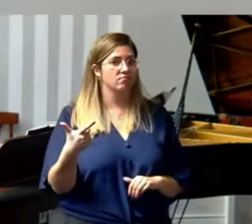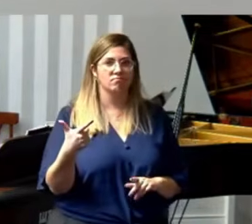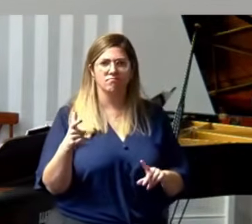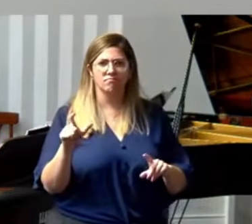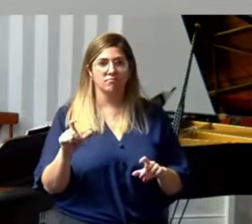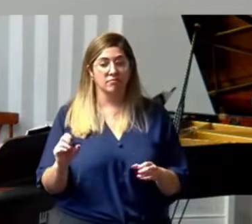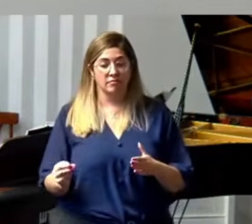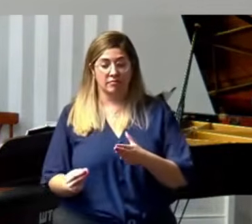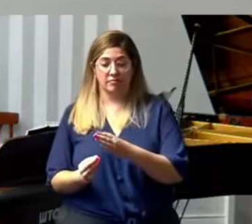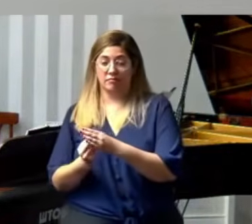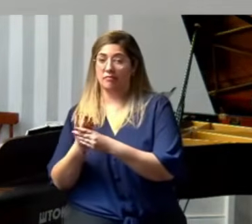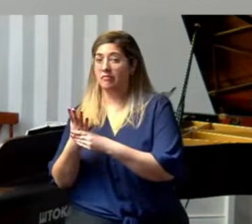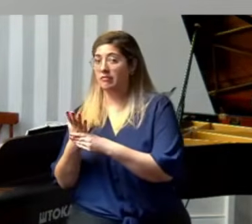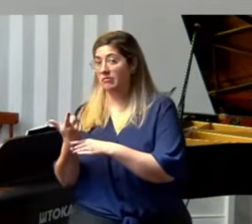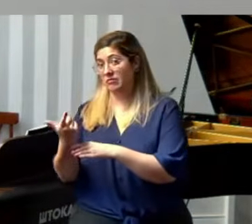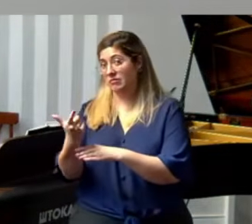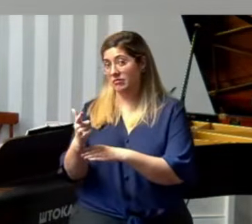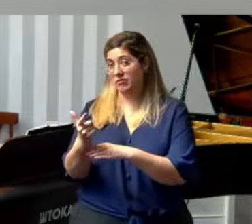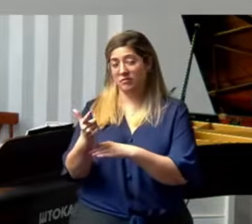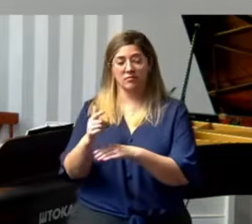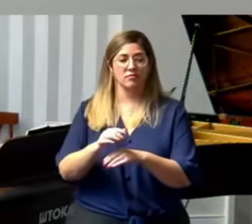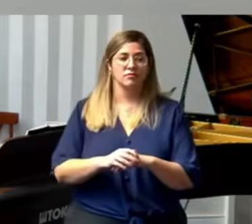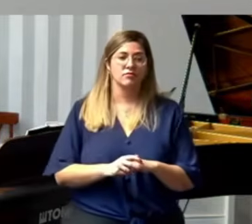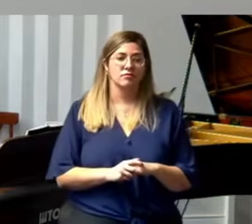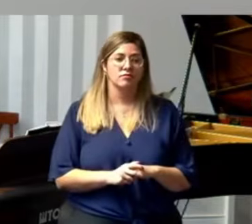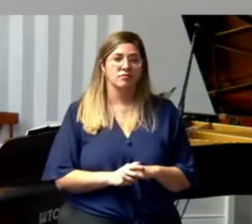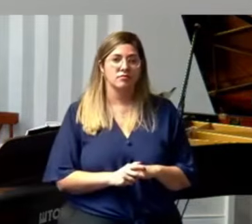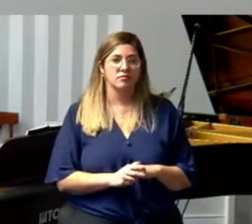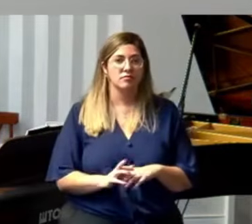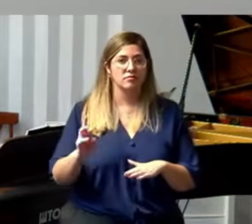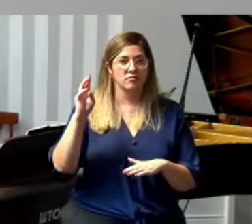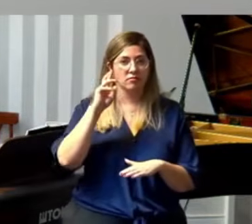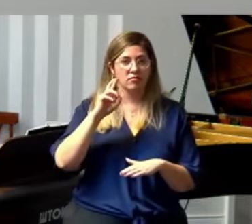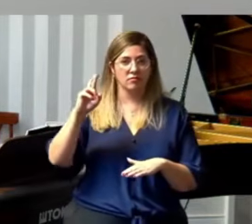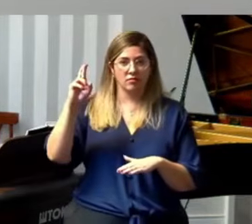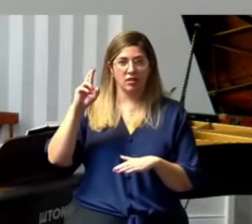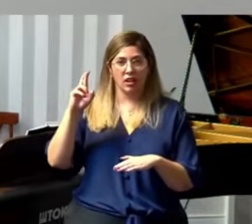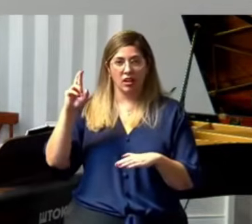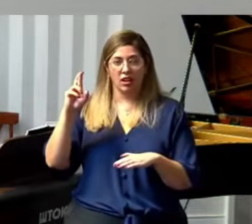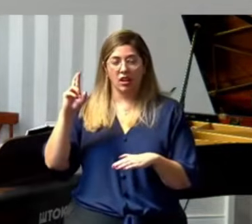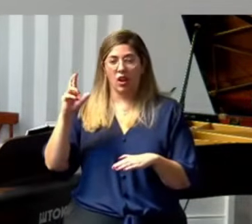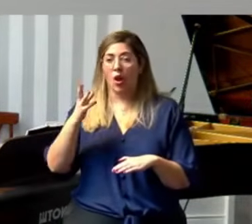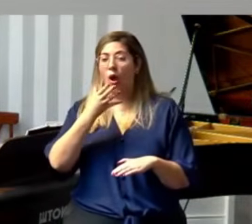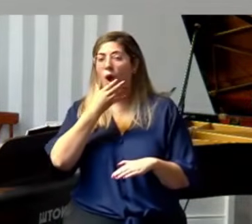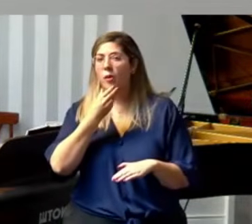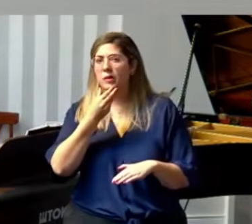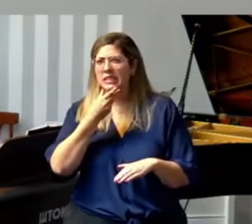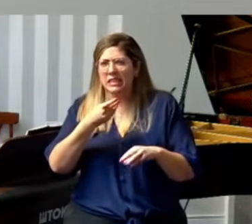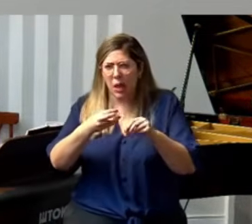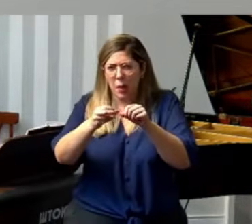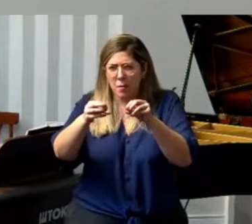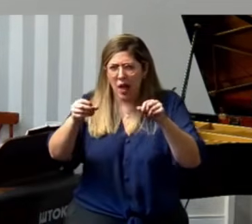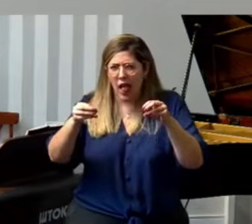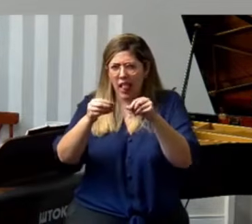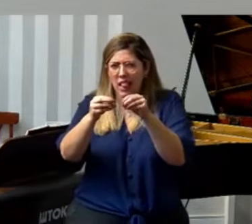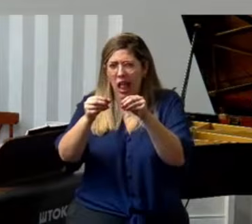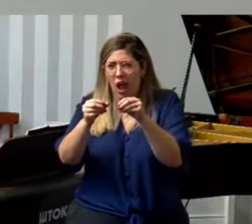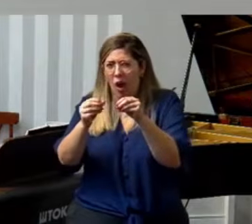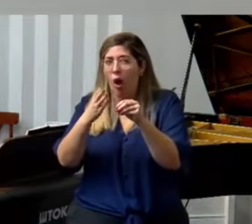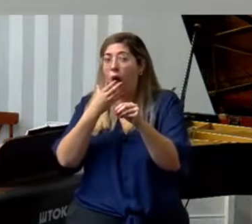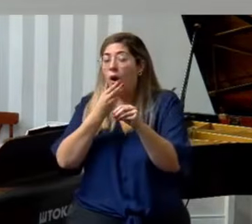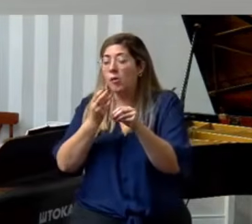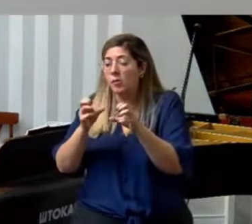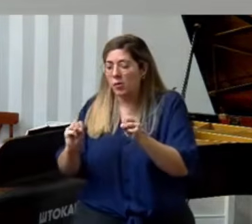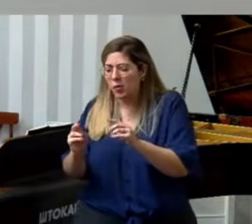na terra. Então, no versículo 7 é dito: o Senhor Deus formou o homem do pó da terra. Depois, no versículo